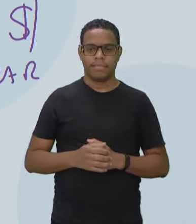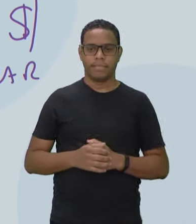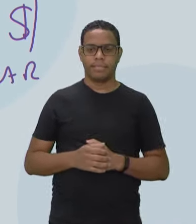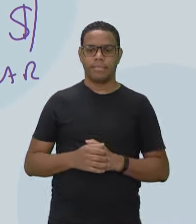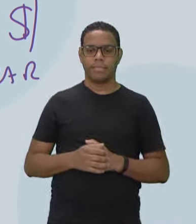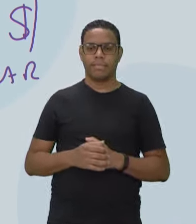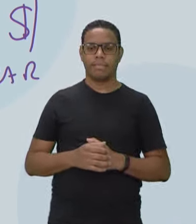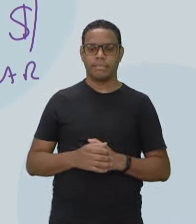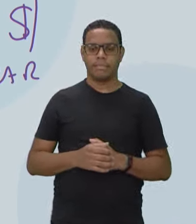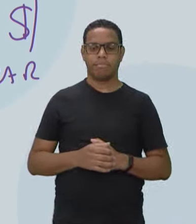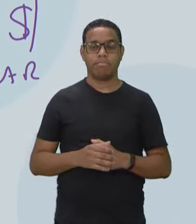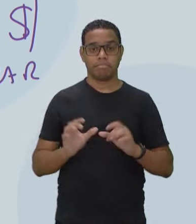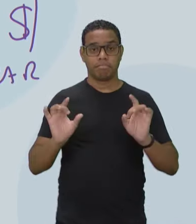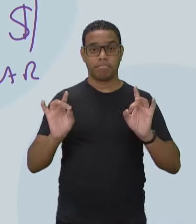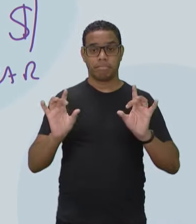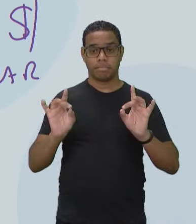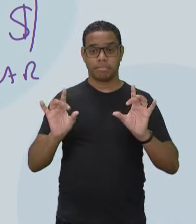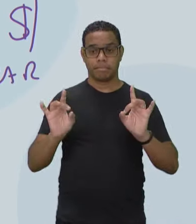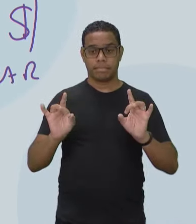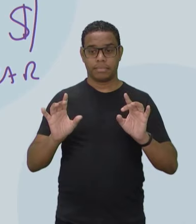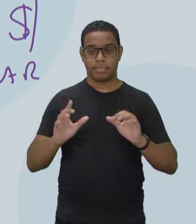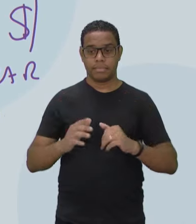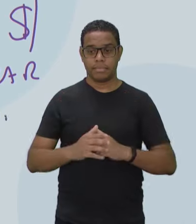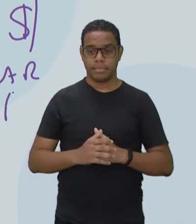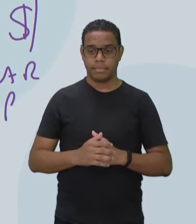Para comprar algo especial.